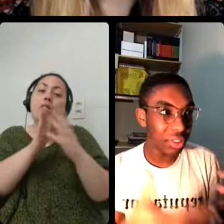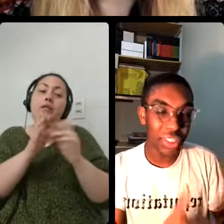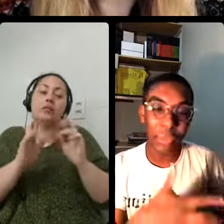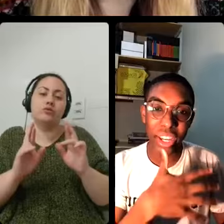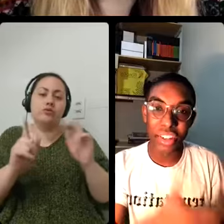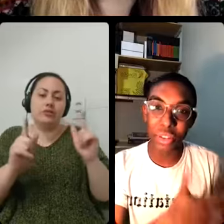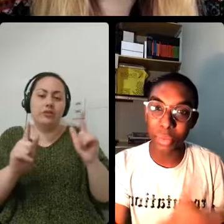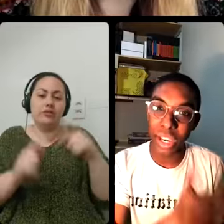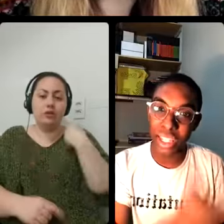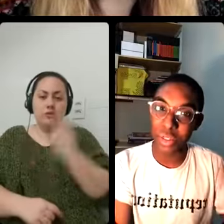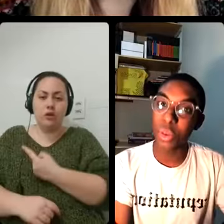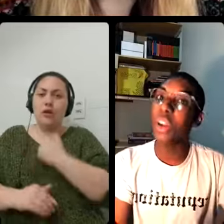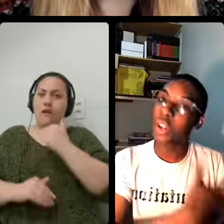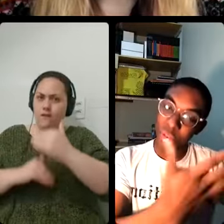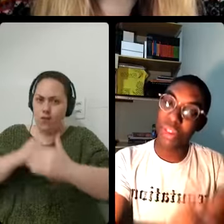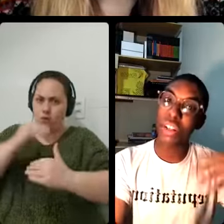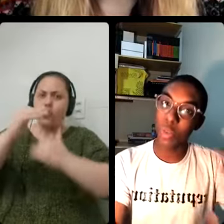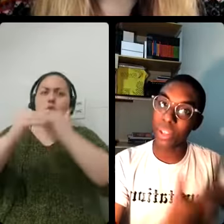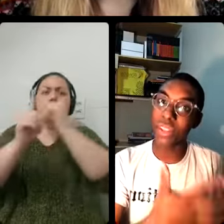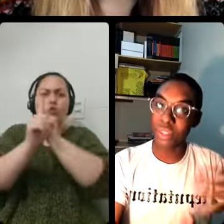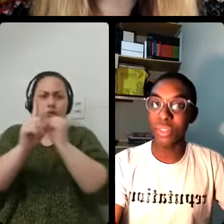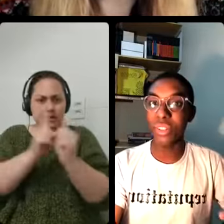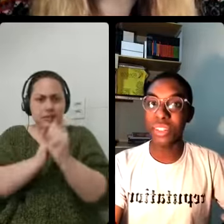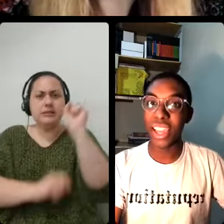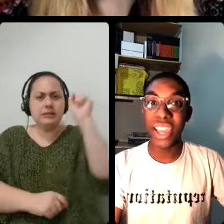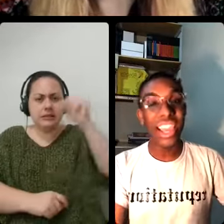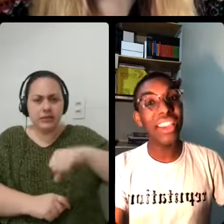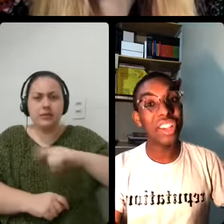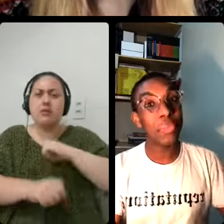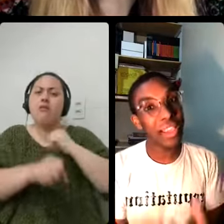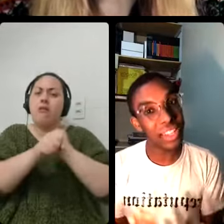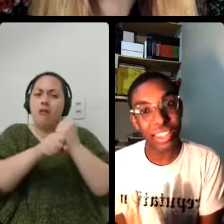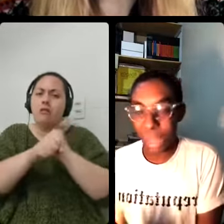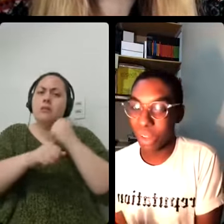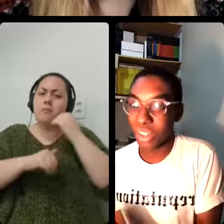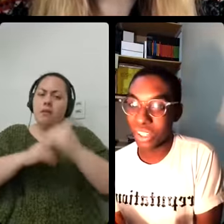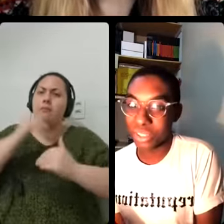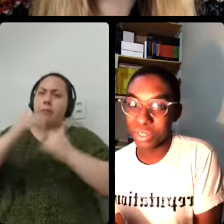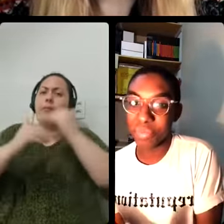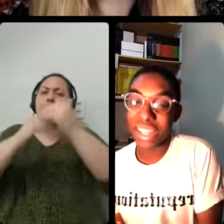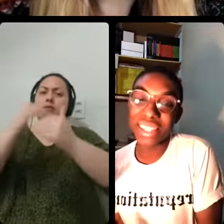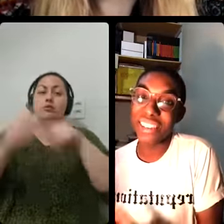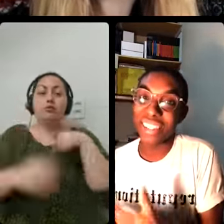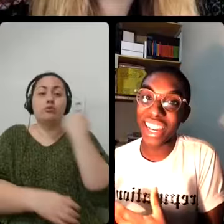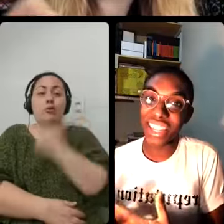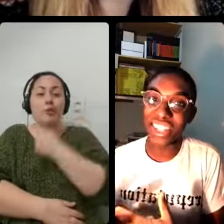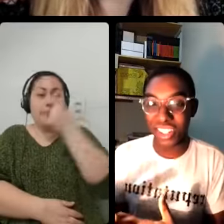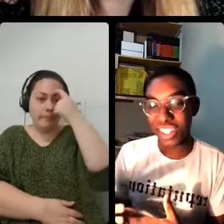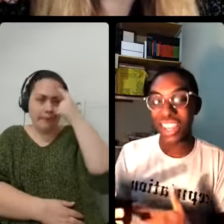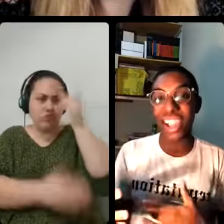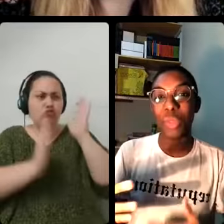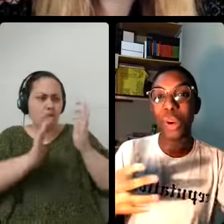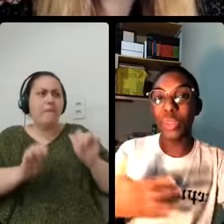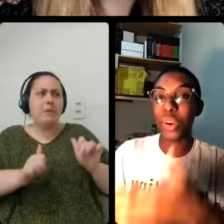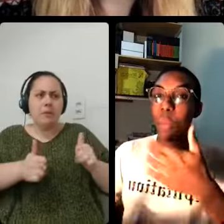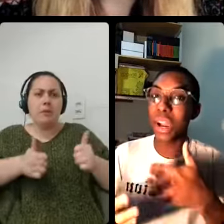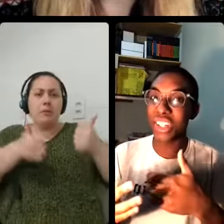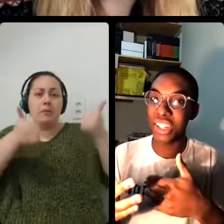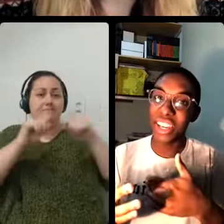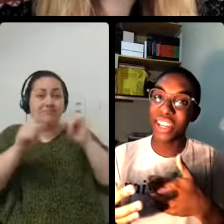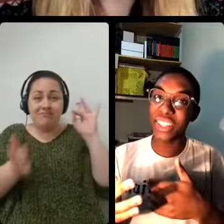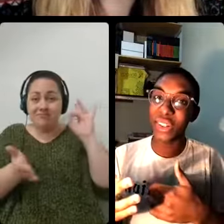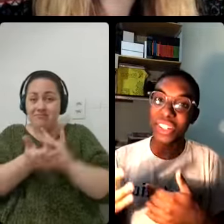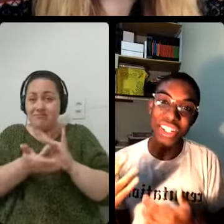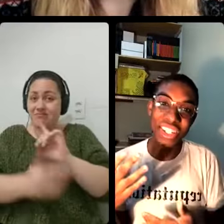evoluindo socialmente e tudo mais, e os anos vão passando, né? A gente pensa que está melhorando, mas na verdade a gente está ganhando uma outra